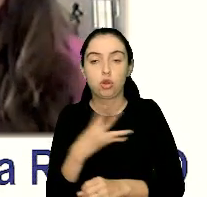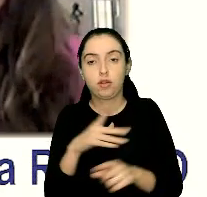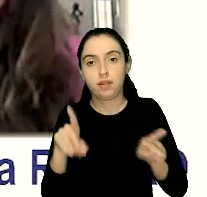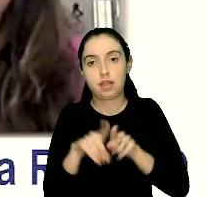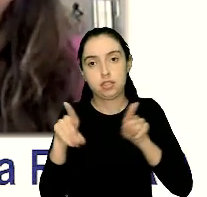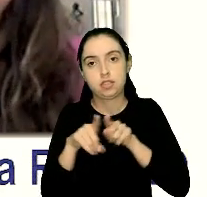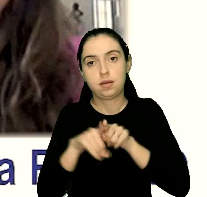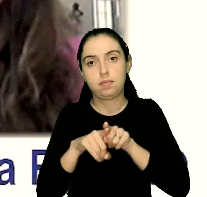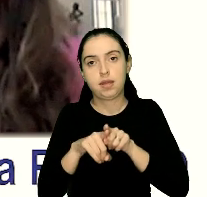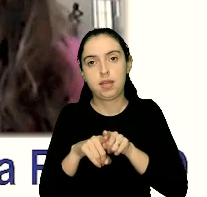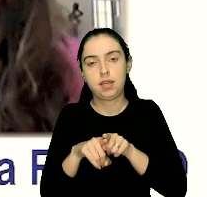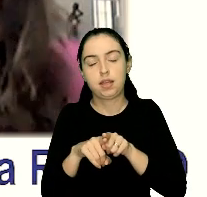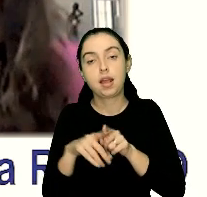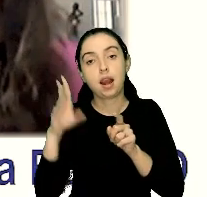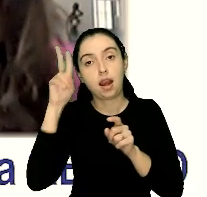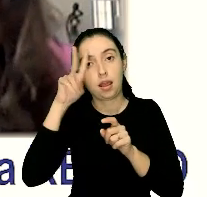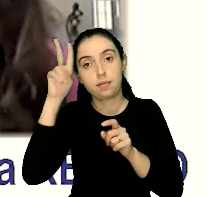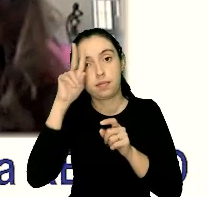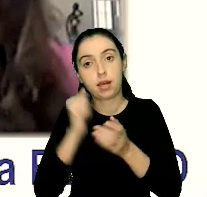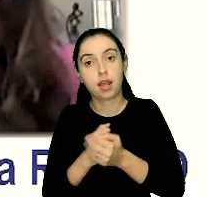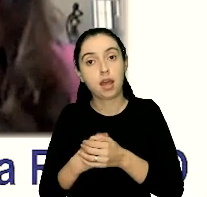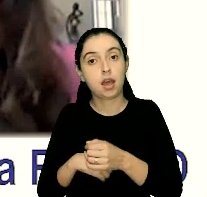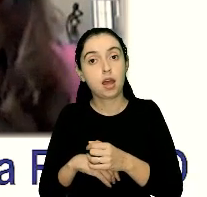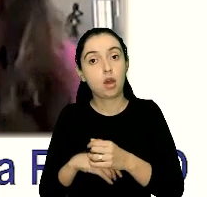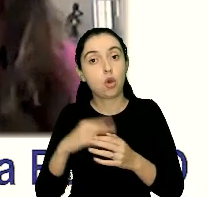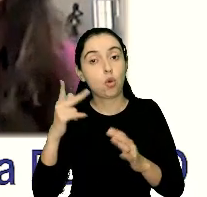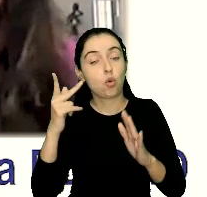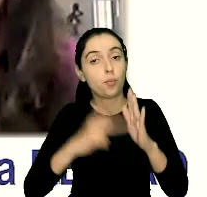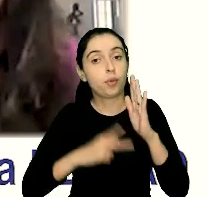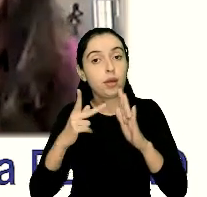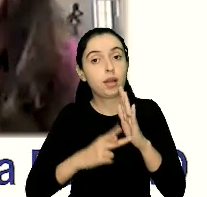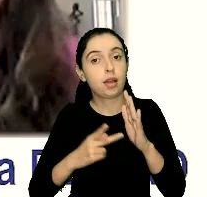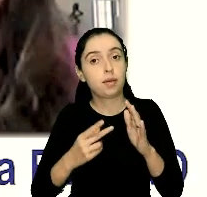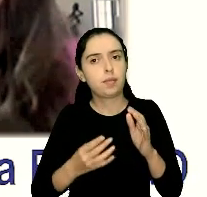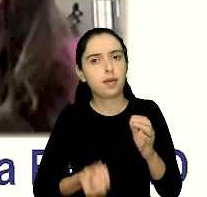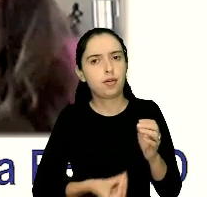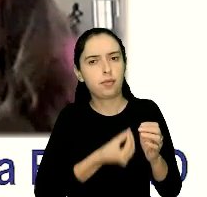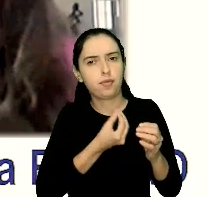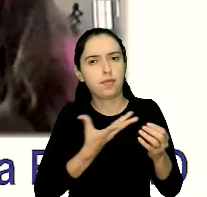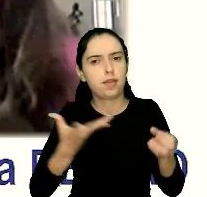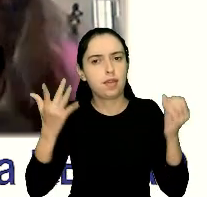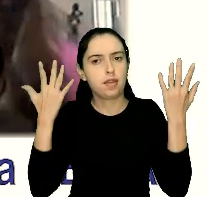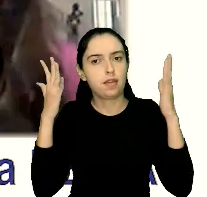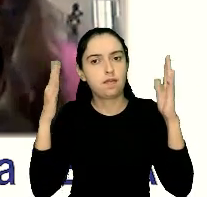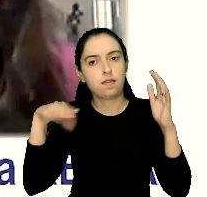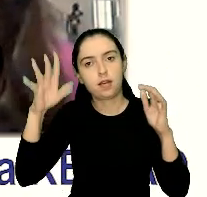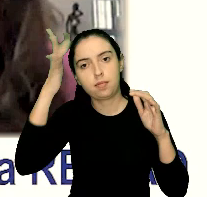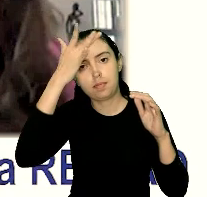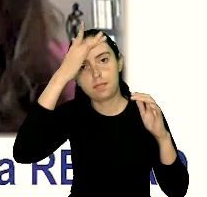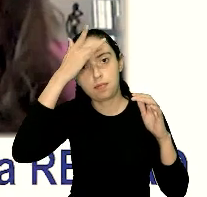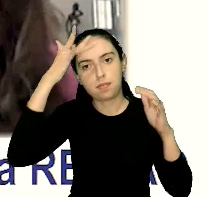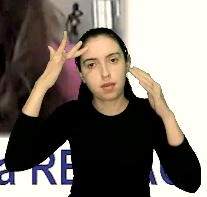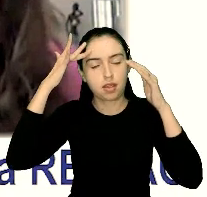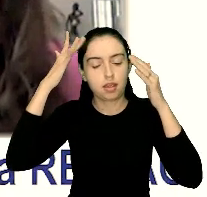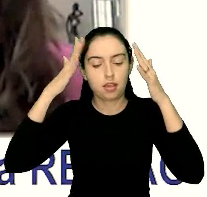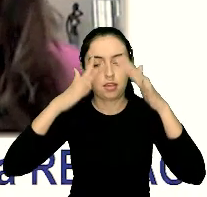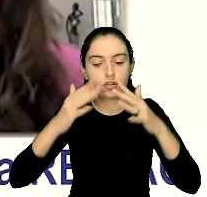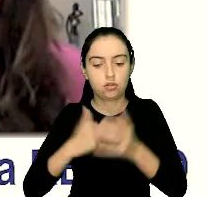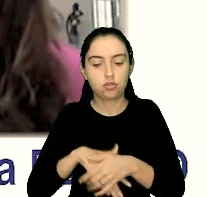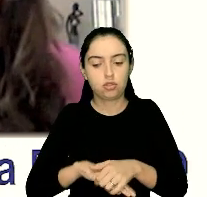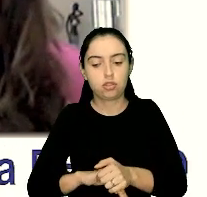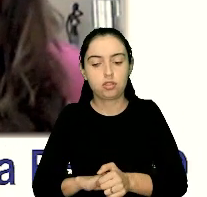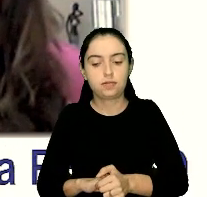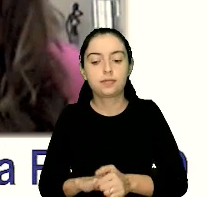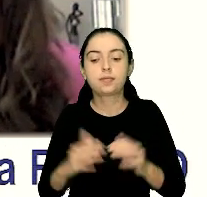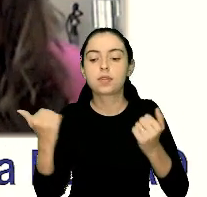programa Vivamente não está solto. É um programa que se apoia na institucionalização de uma política de